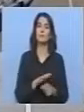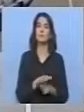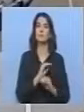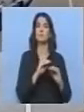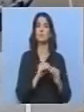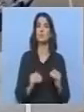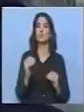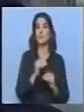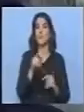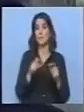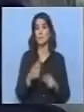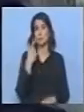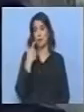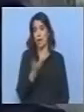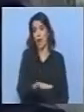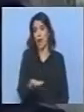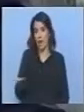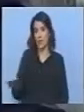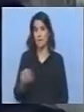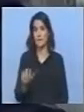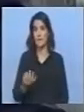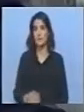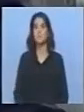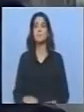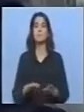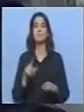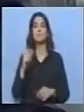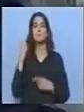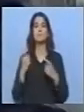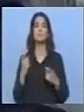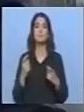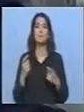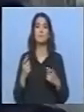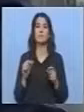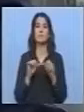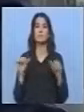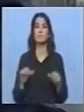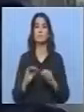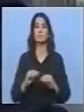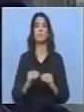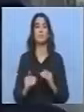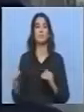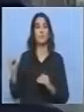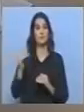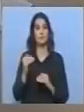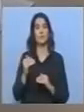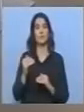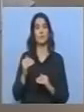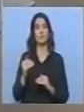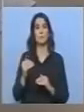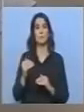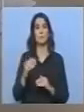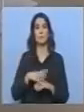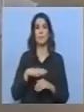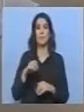para as pessoas que temos, obviamente, mas também pensar em que o nosso sistema de ensino superior tem, pelo